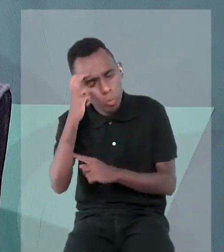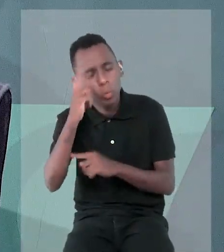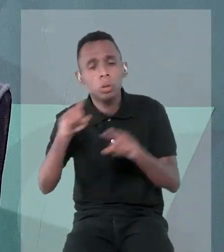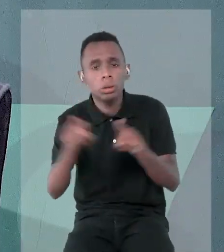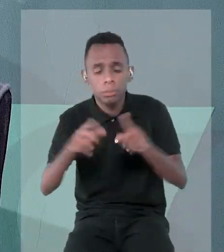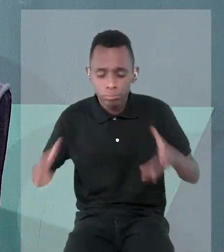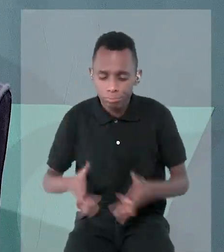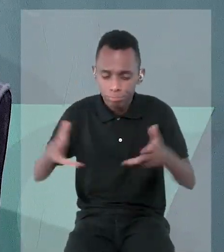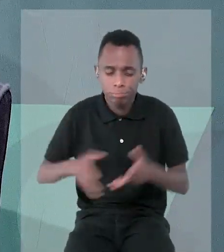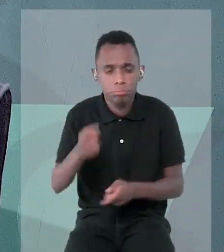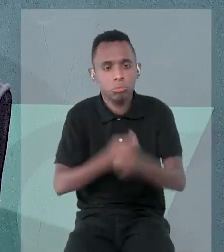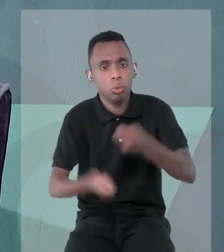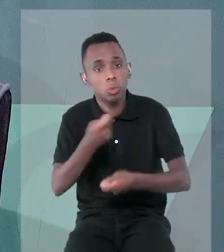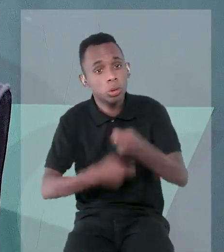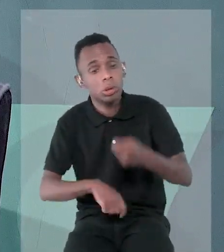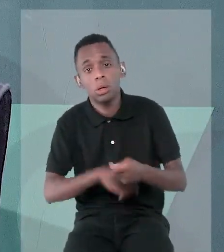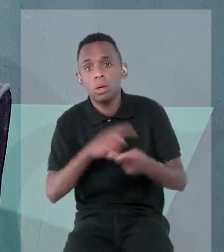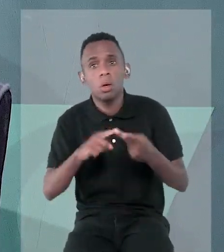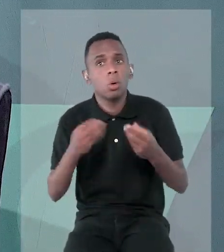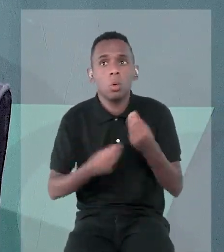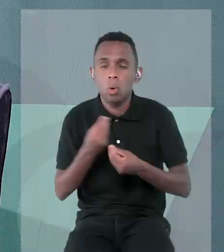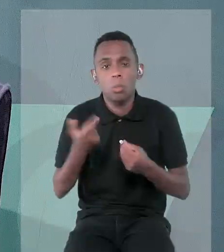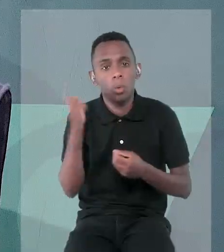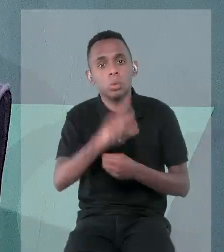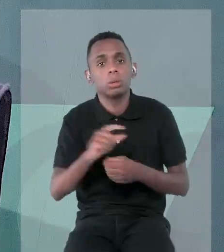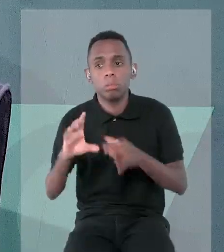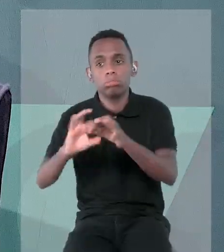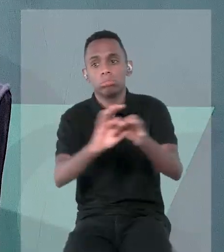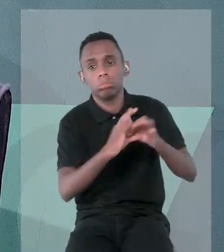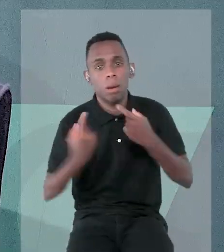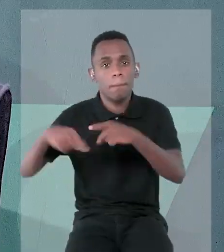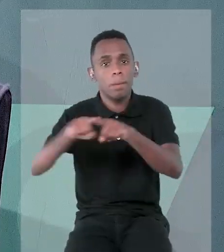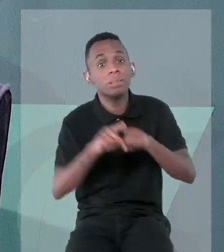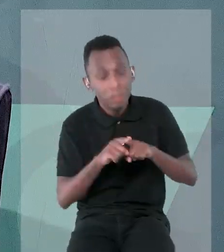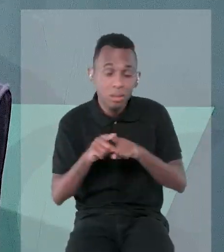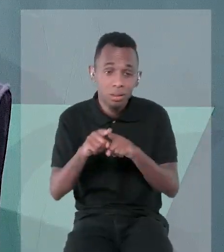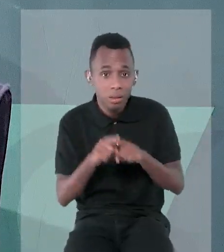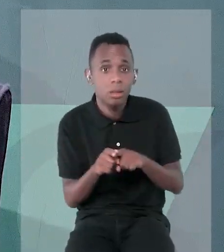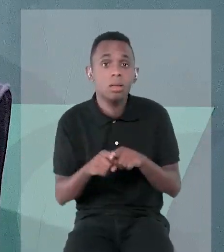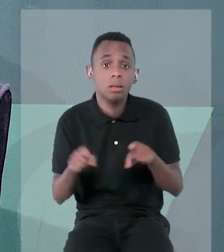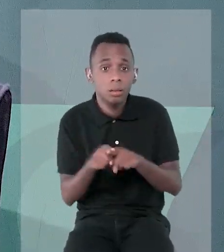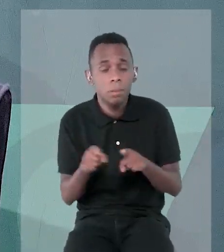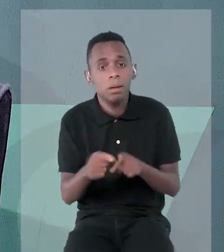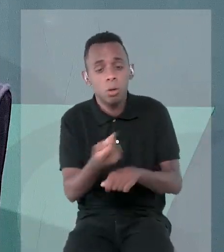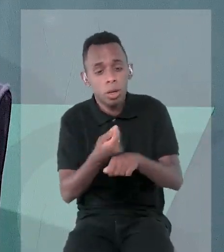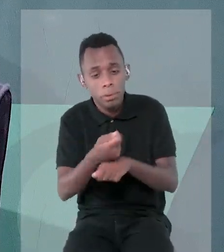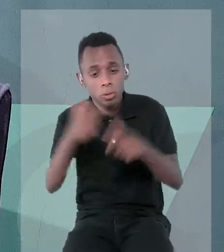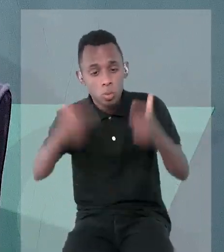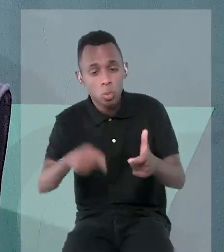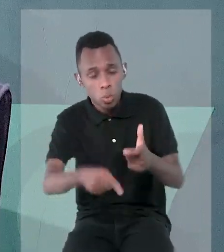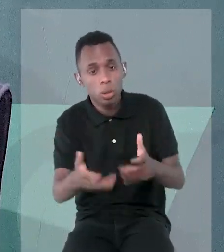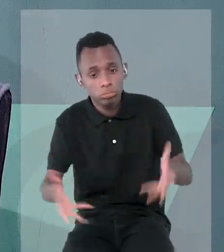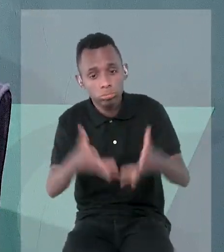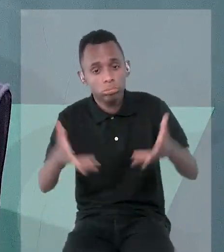o fomento da economia, como a gente vai conseguir montar cooperativas, fomentar o pequeno capitalismo local para